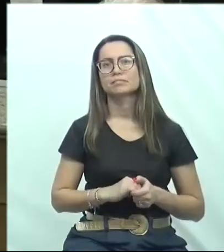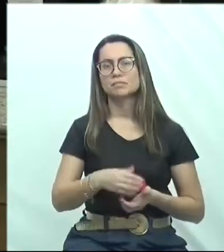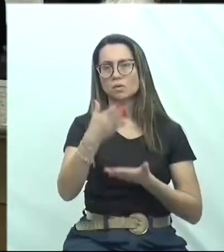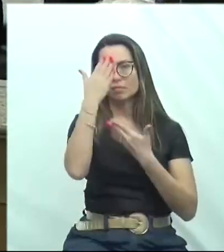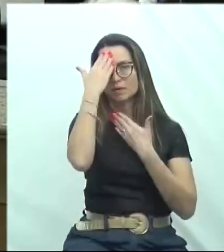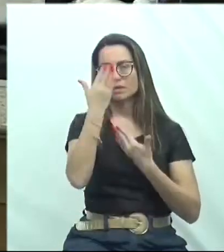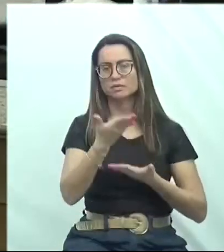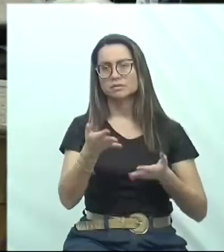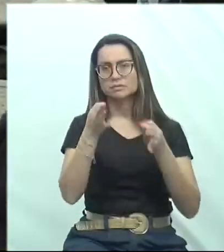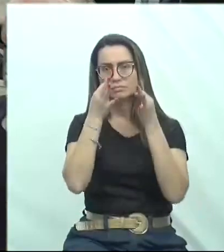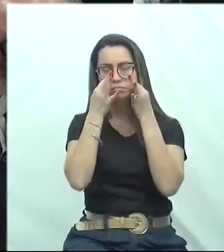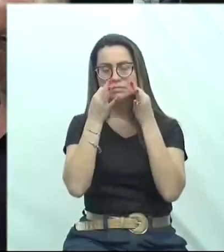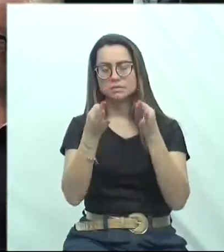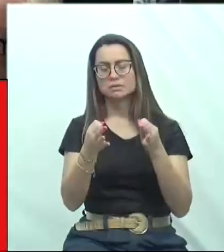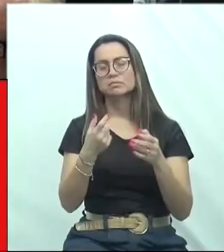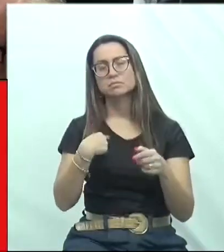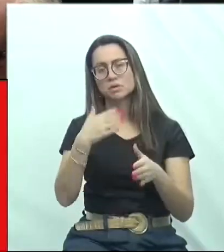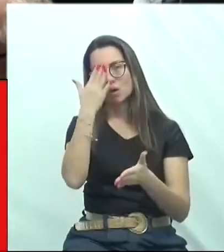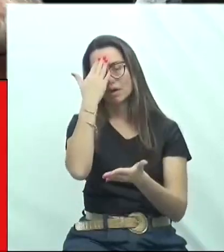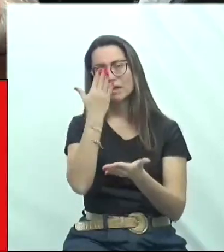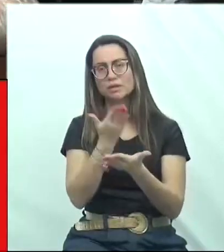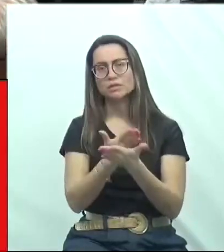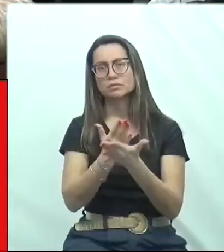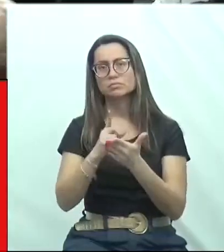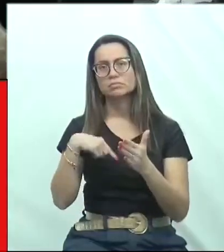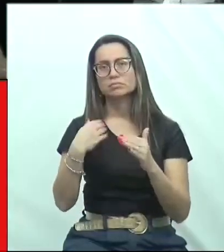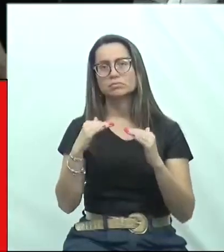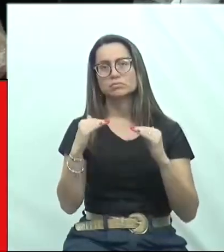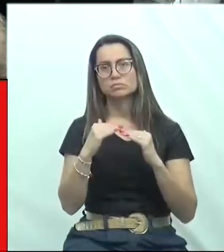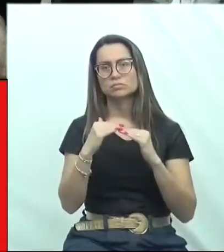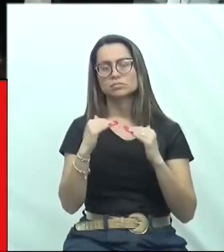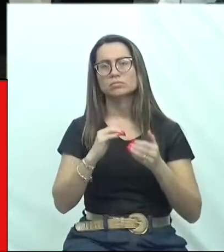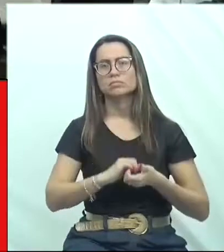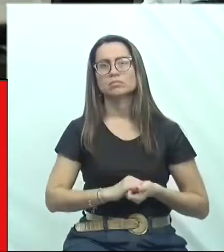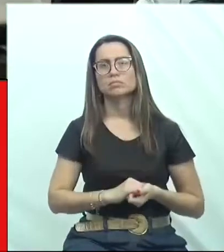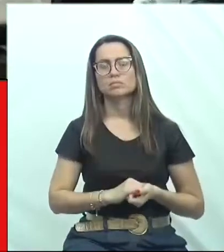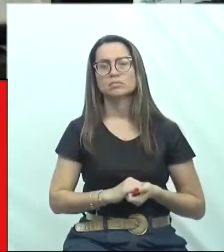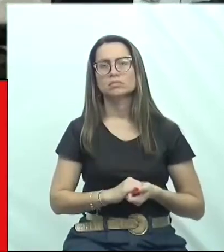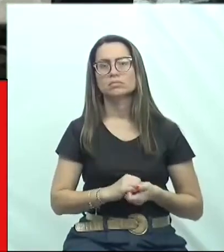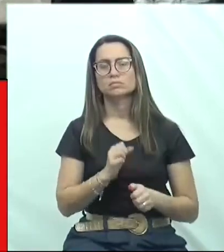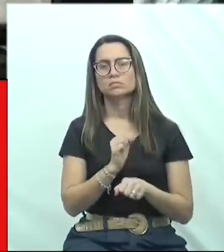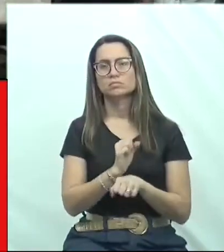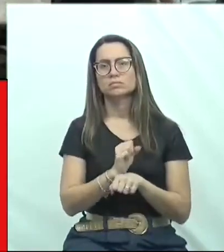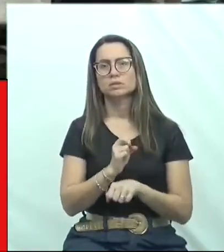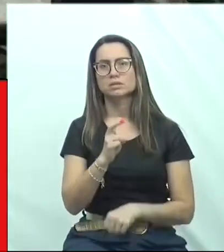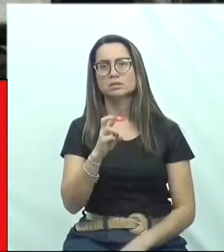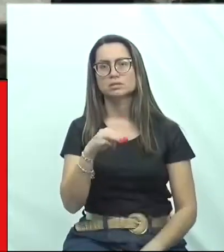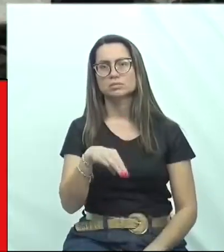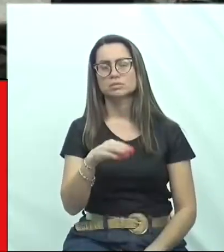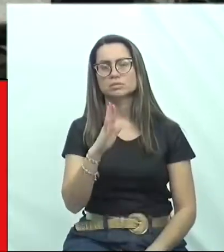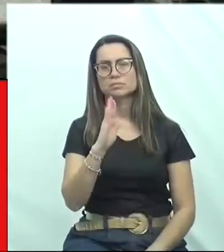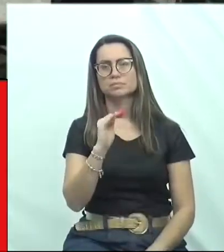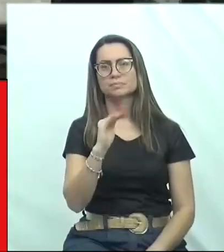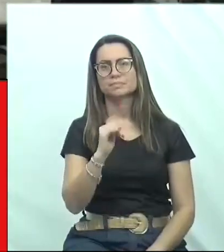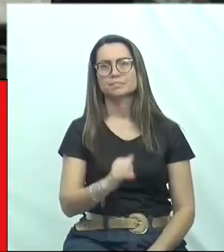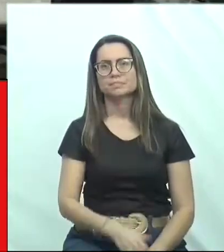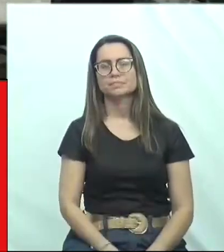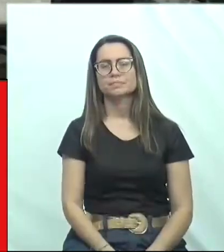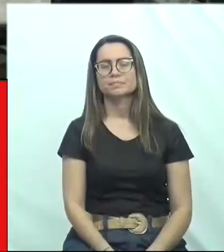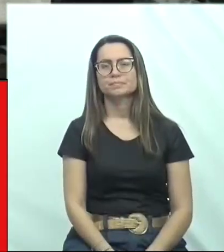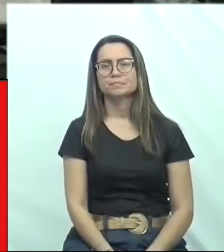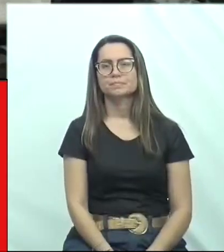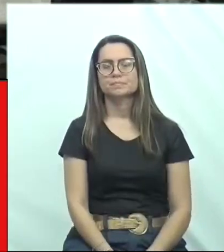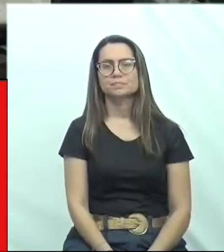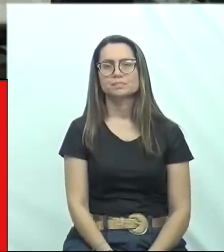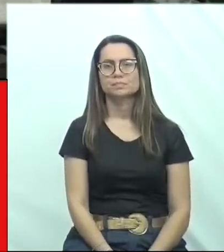todos, espero que a gente chegue no resolução toda. A sessão está suspensa por até 5 minutos para que possamos